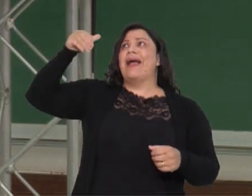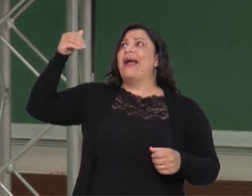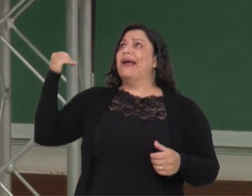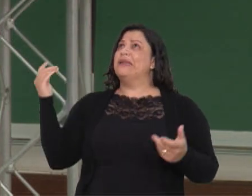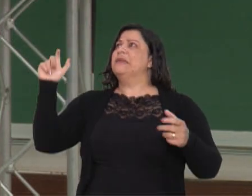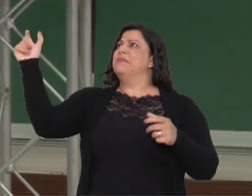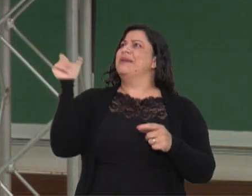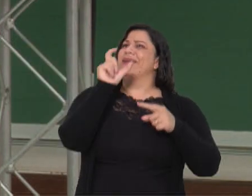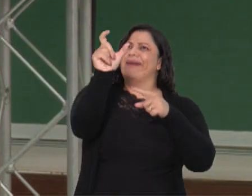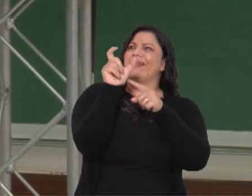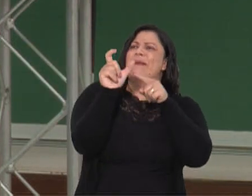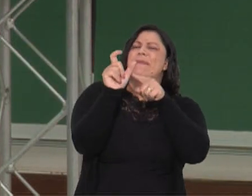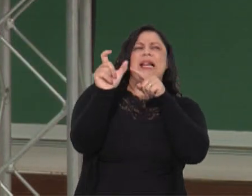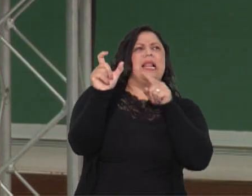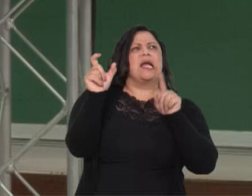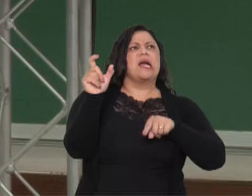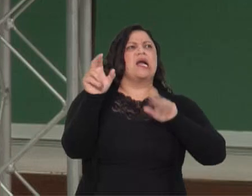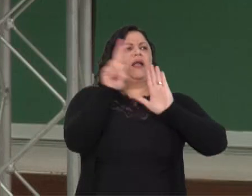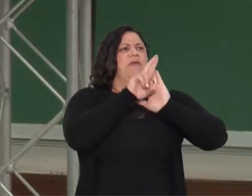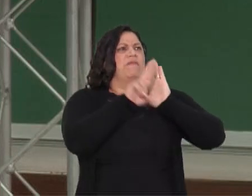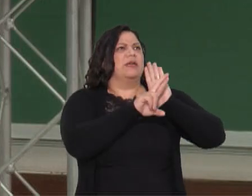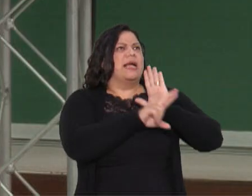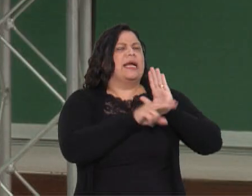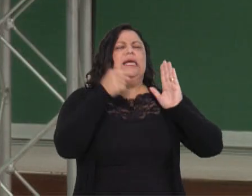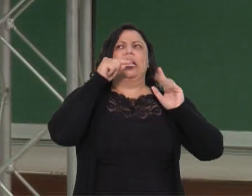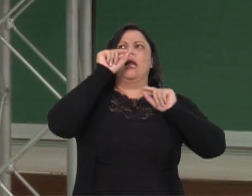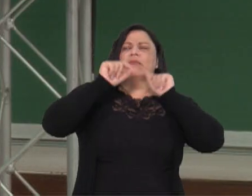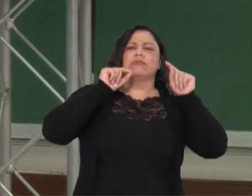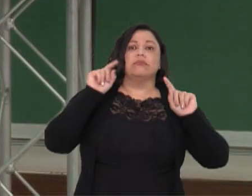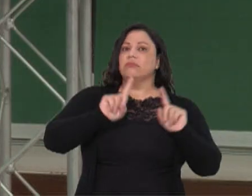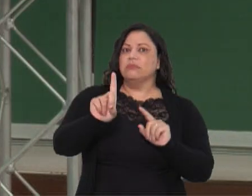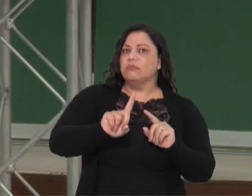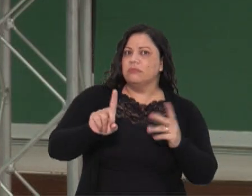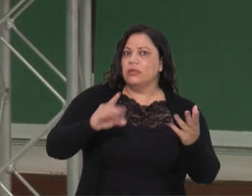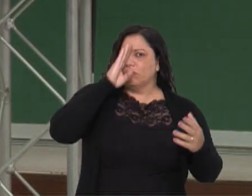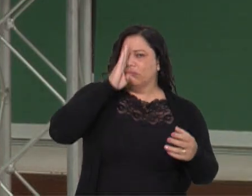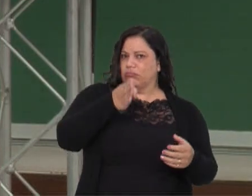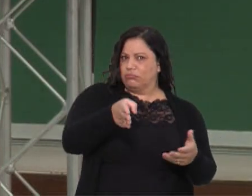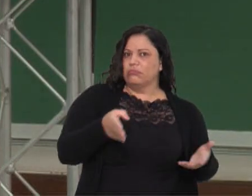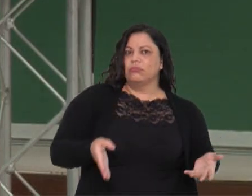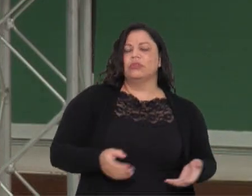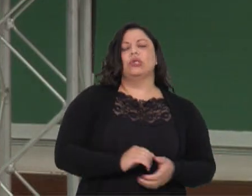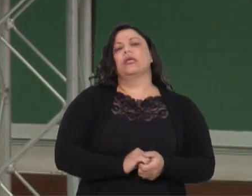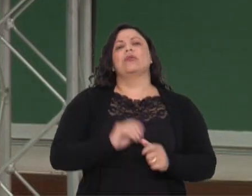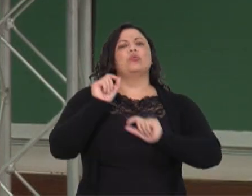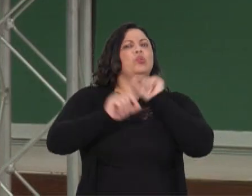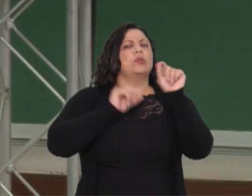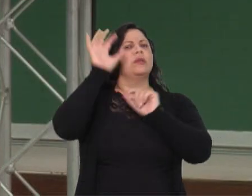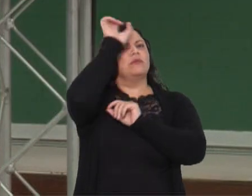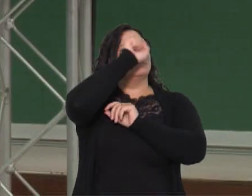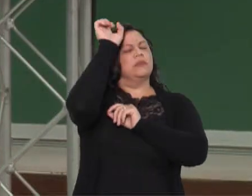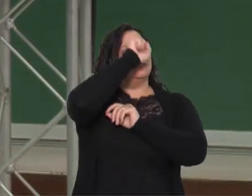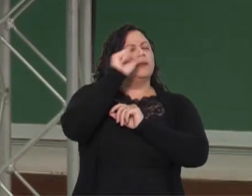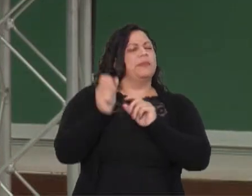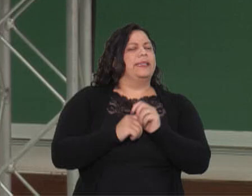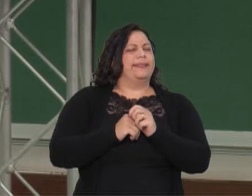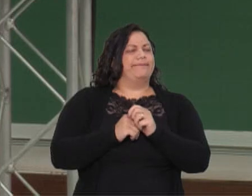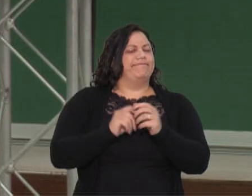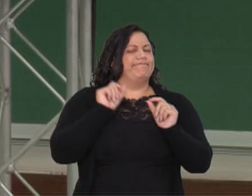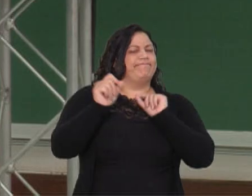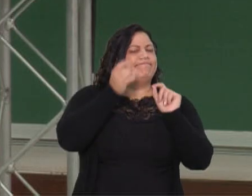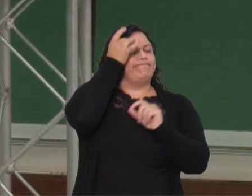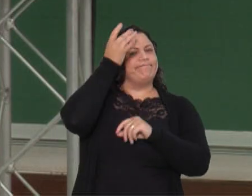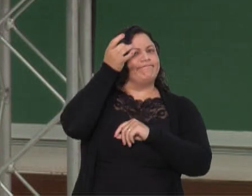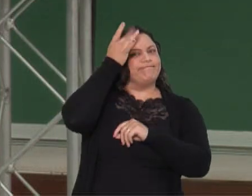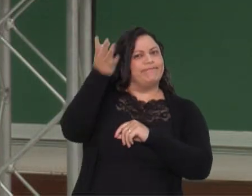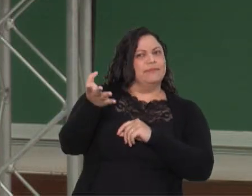que usar regra tal, aqui tem que usar regra tal. Então, o que a gente faz para aprender a acentuar as palavras de um jeito mais fácil,